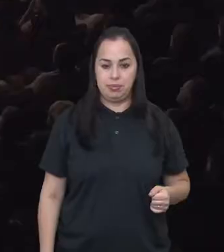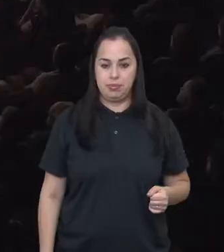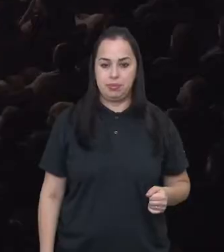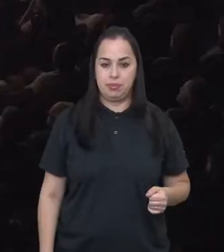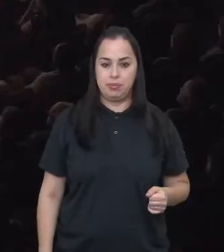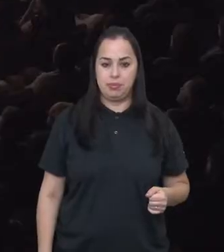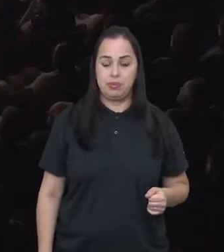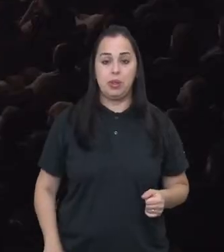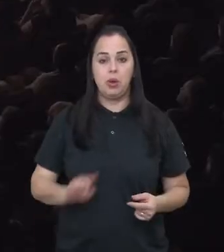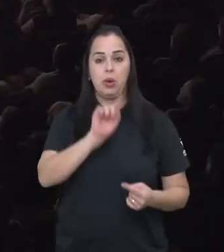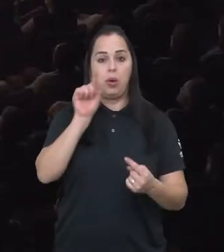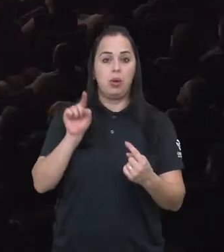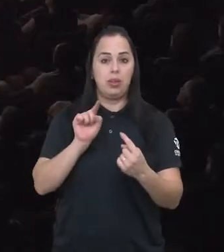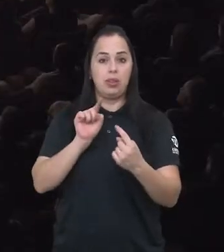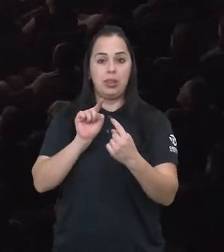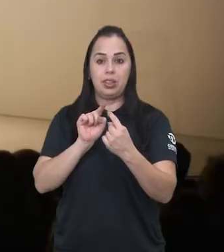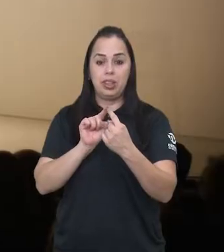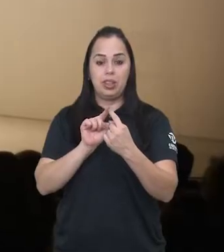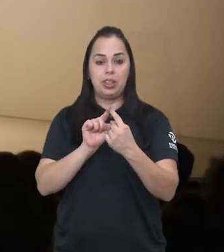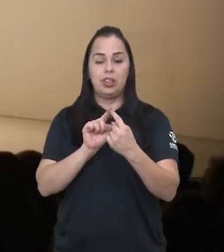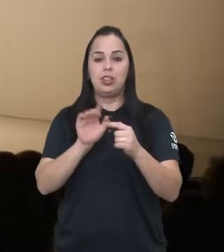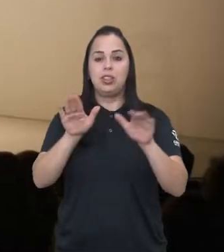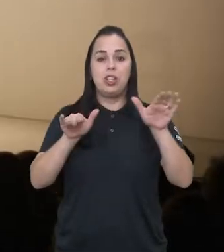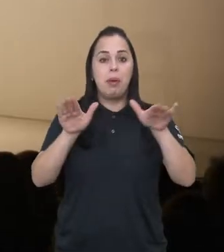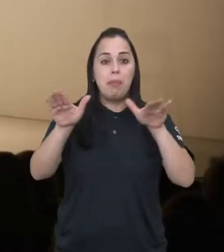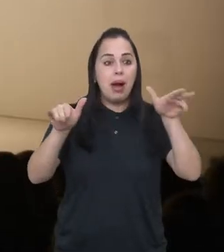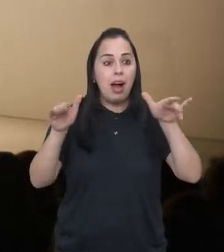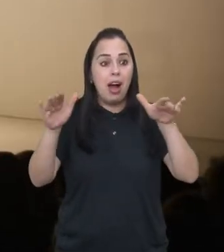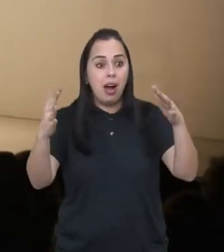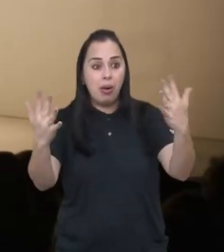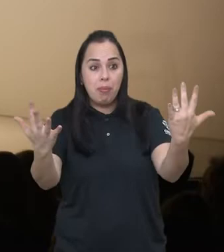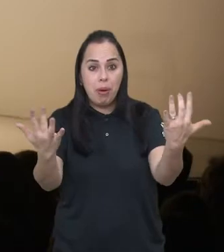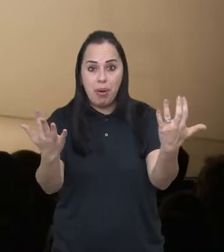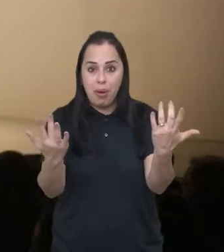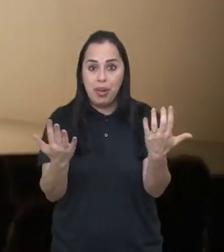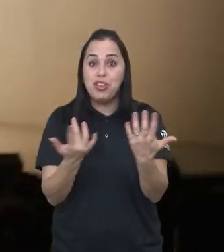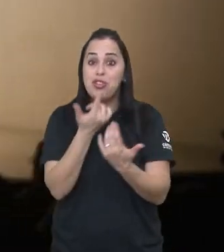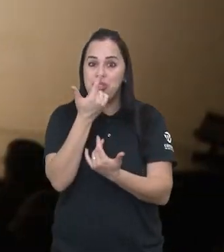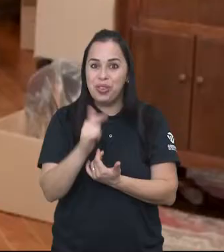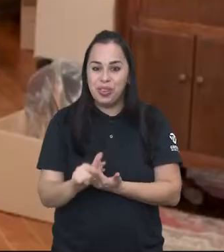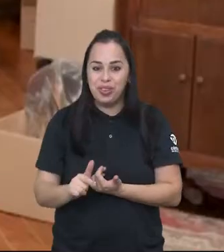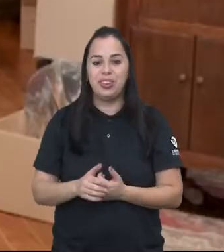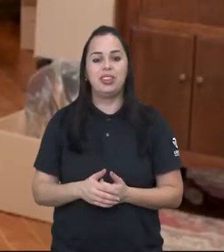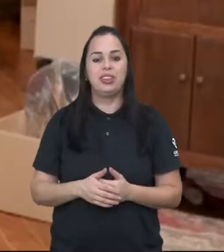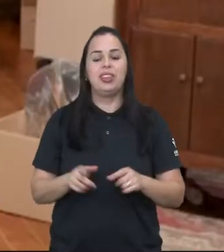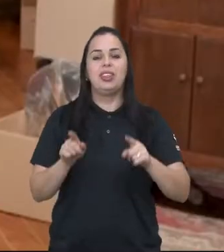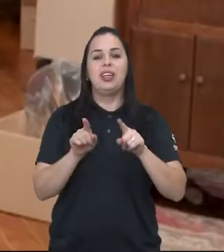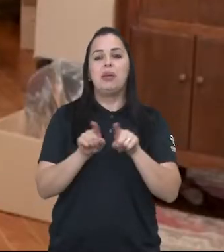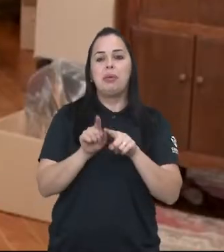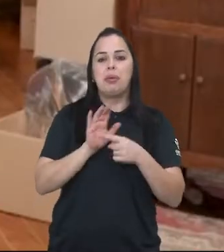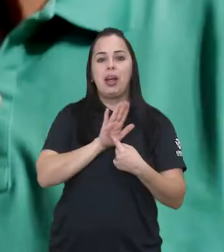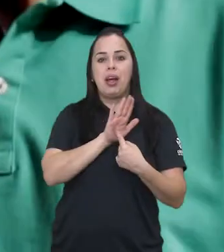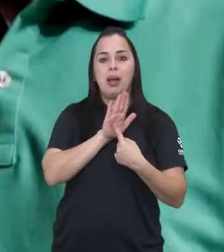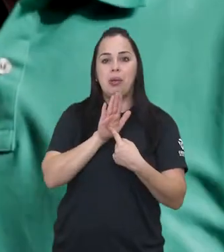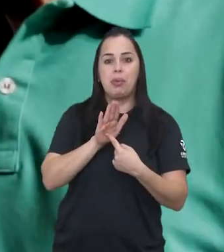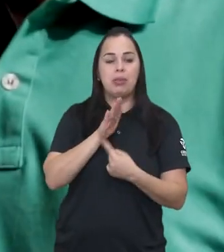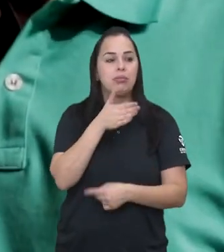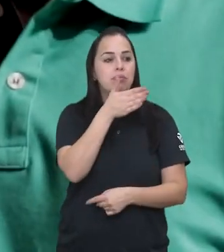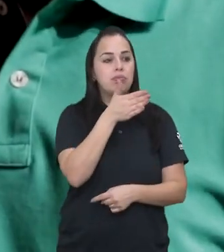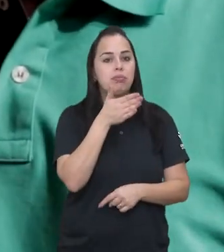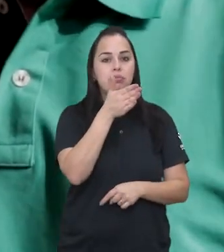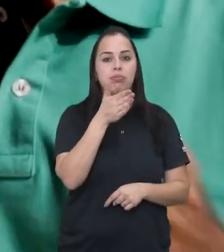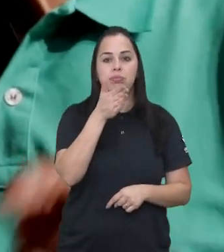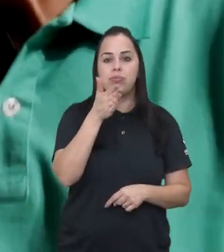Vale, com o objetivo de aproximar novamente o público dos palcos e teatros. A mostra itinerante passou